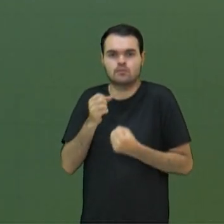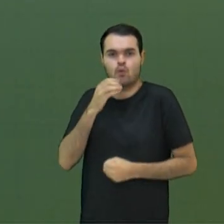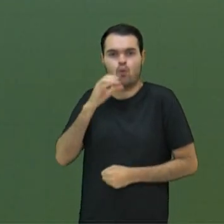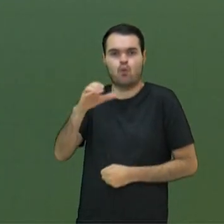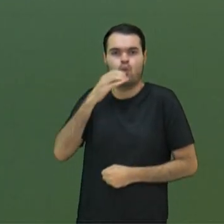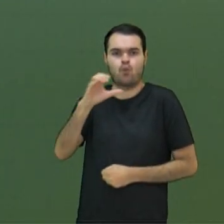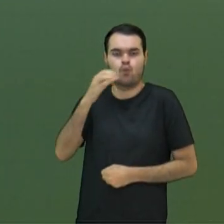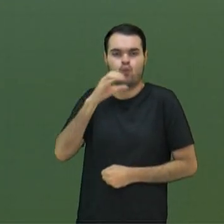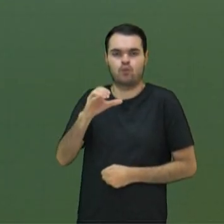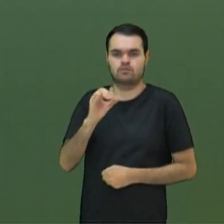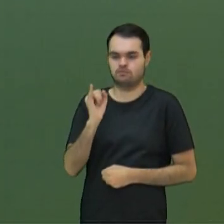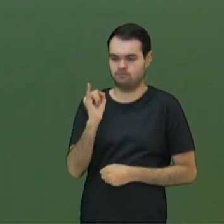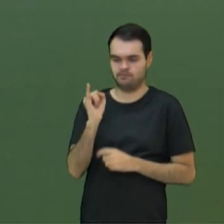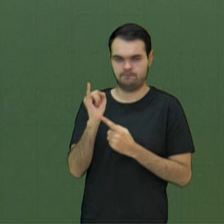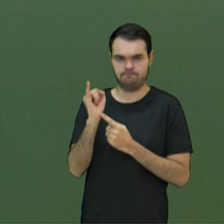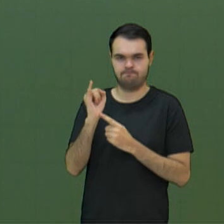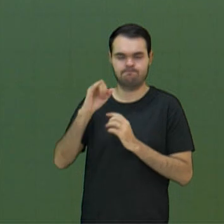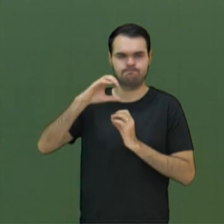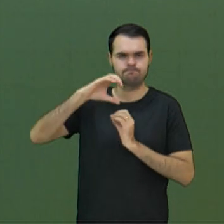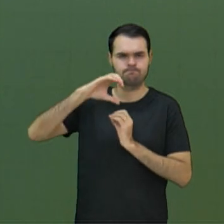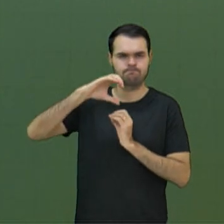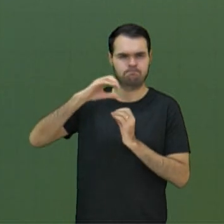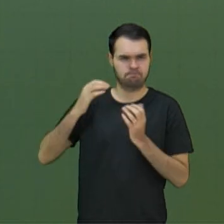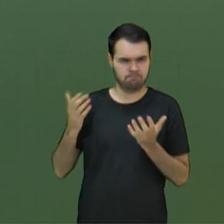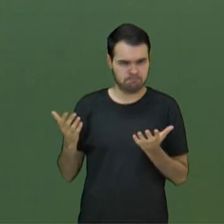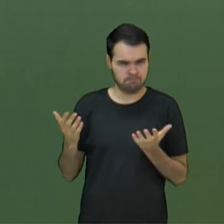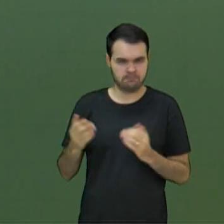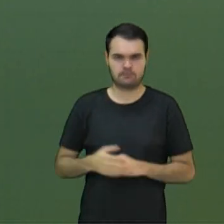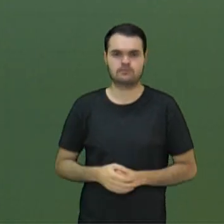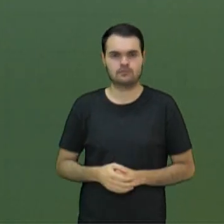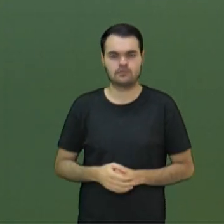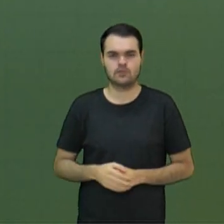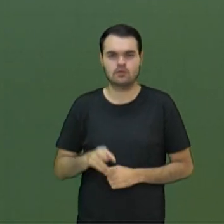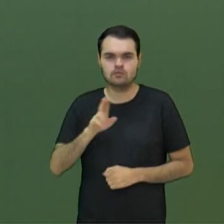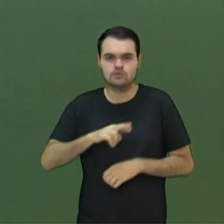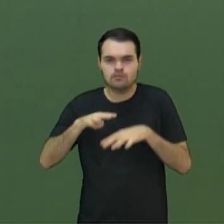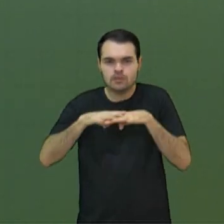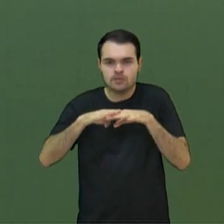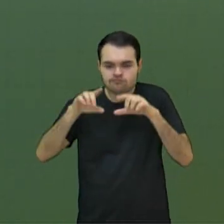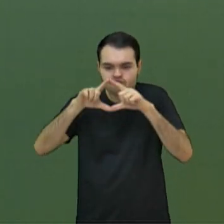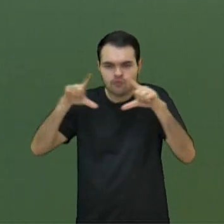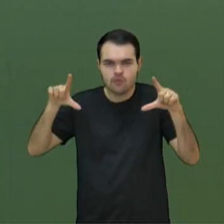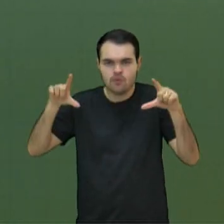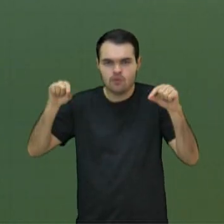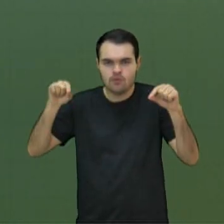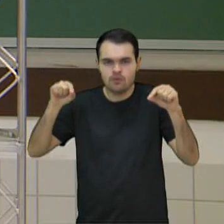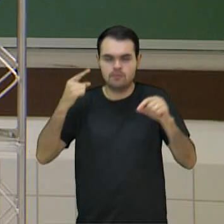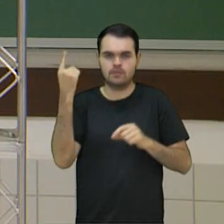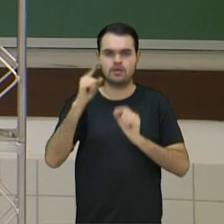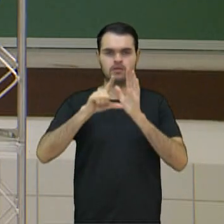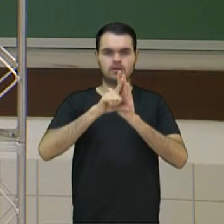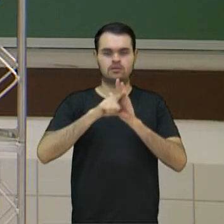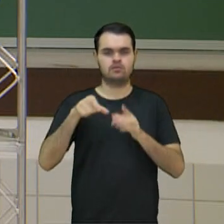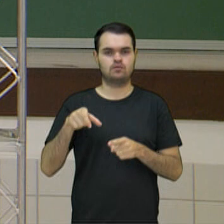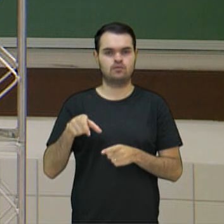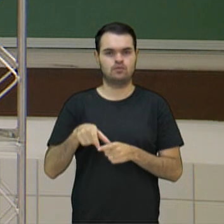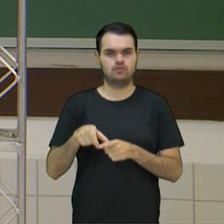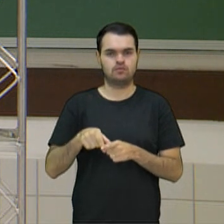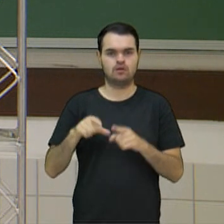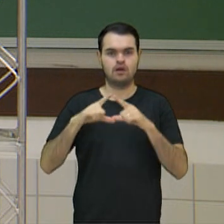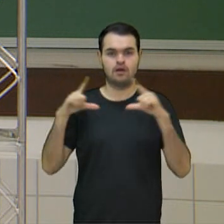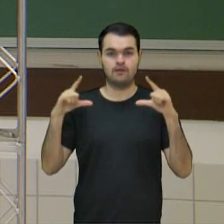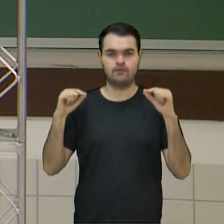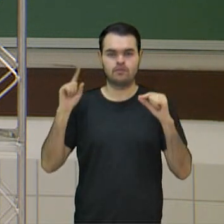elétrica. Nós vamos usar o esquema matemático da primeira lei de Ohm, né? Que a fórmula